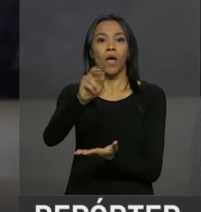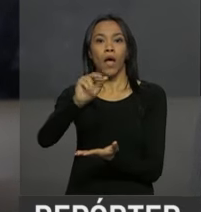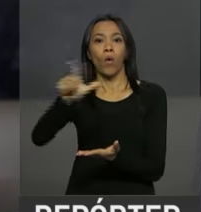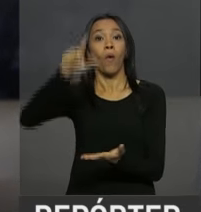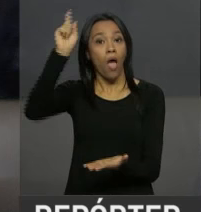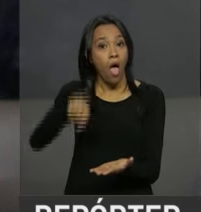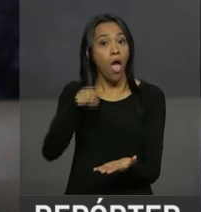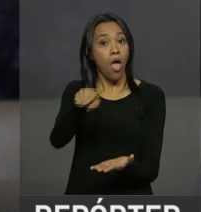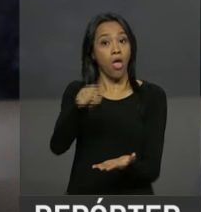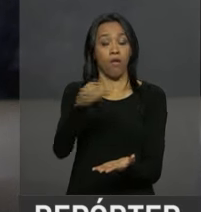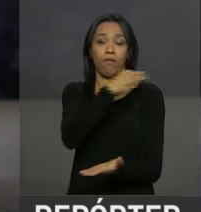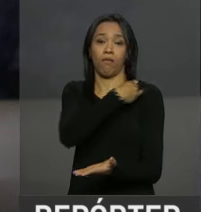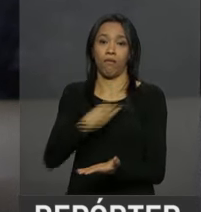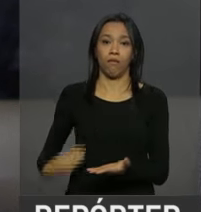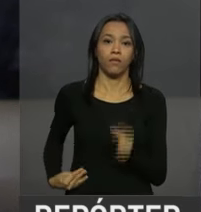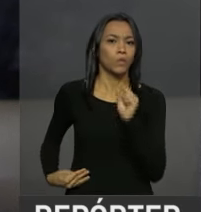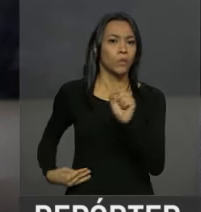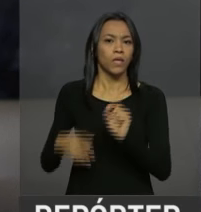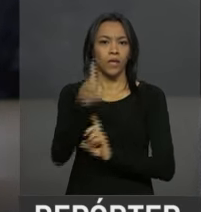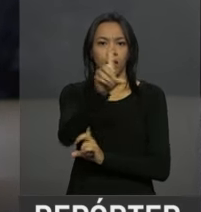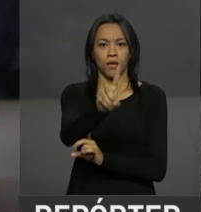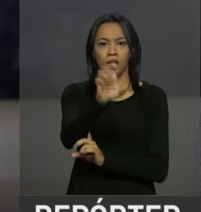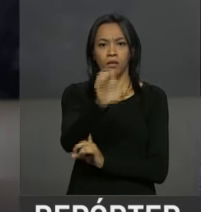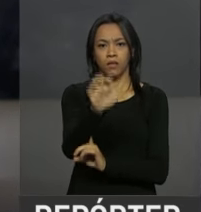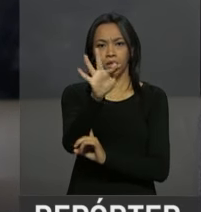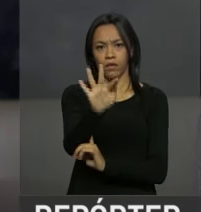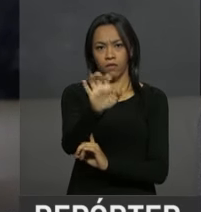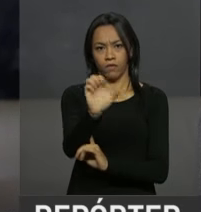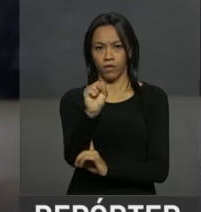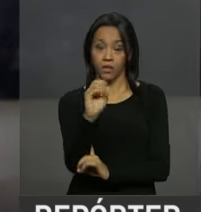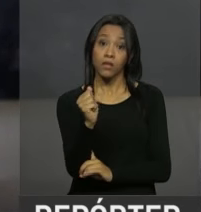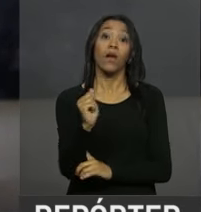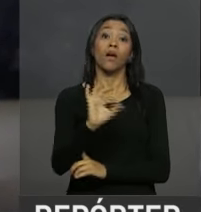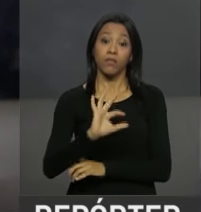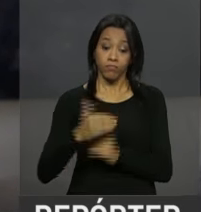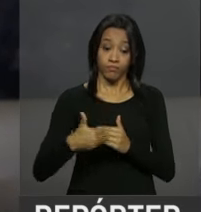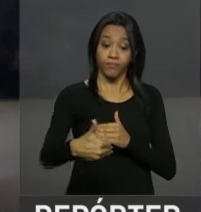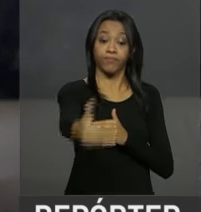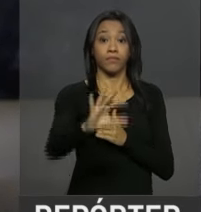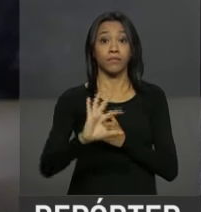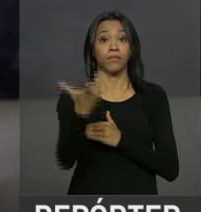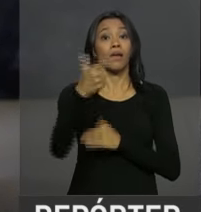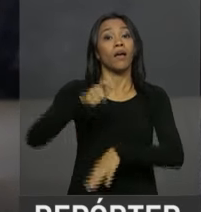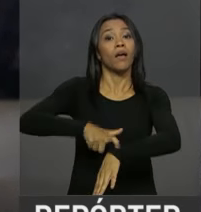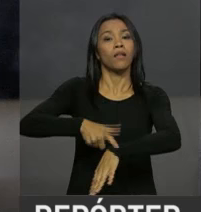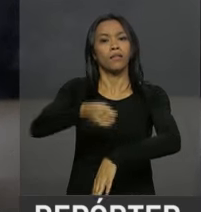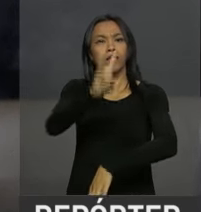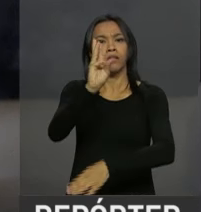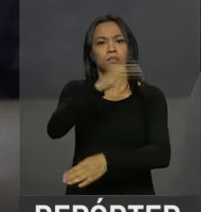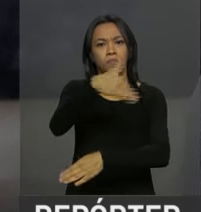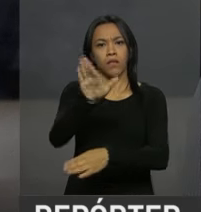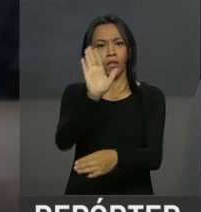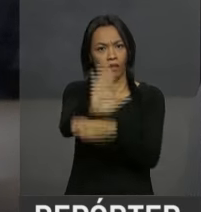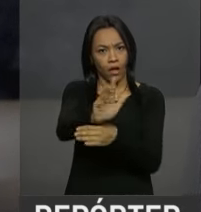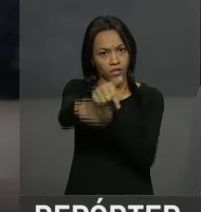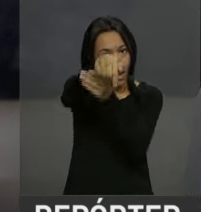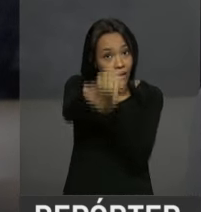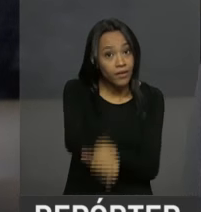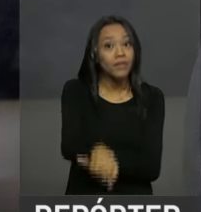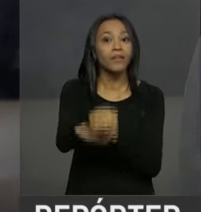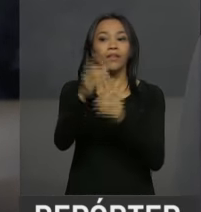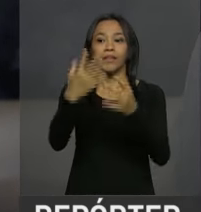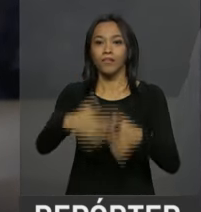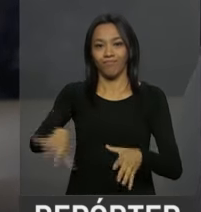ministro da defesa. Essa solenidade acontece às 3:30 da tarde, tá marcada para as 3:30 da tarde aqui no Clube da